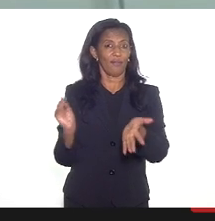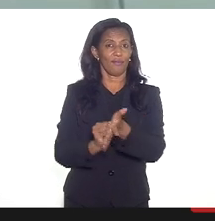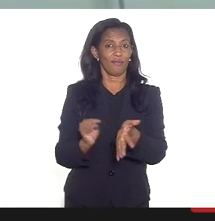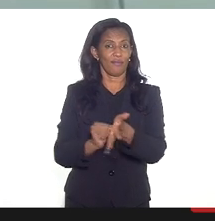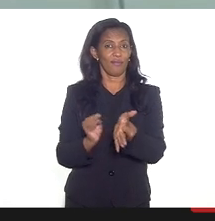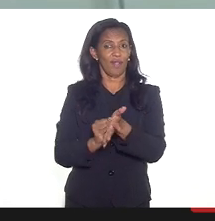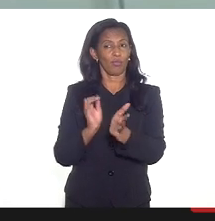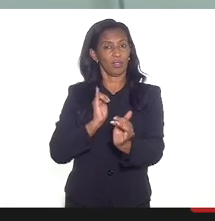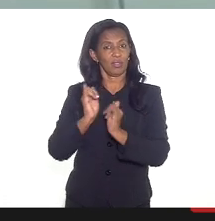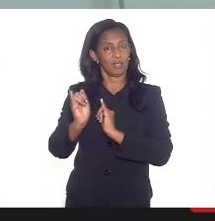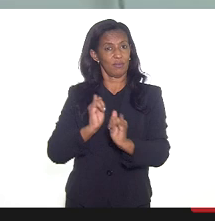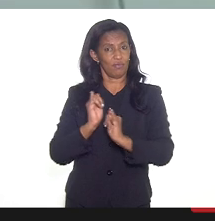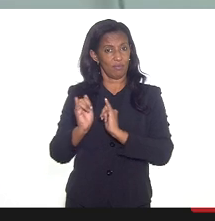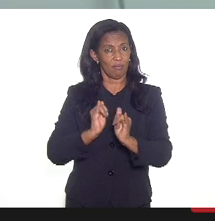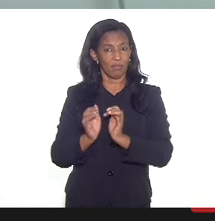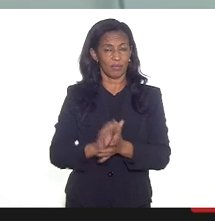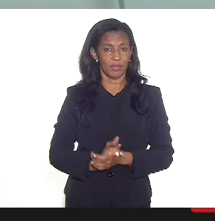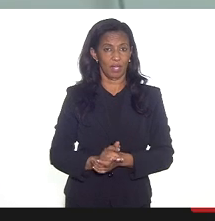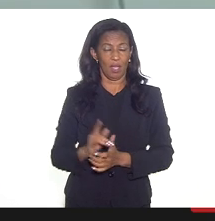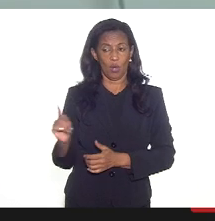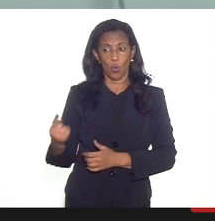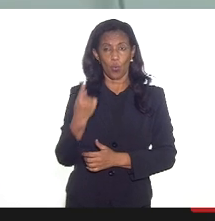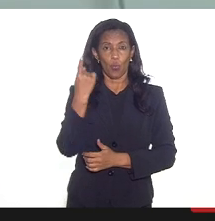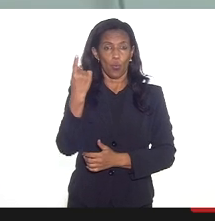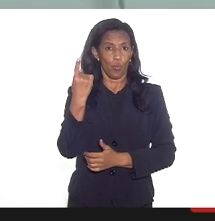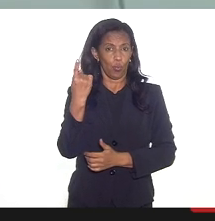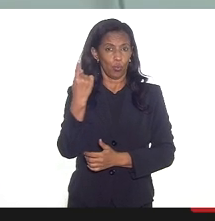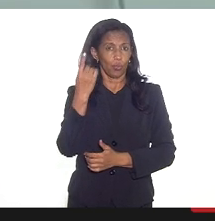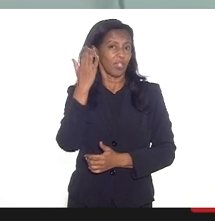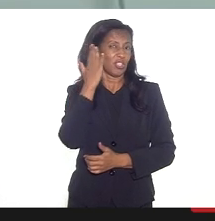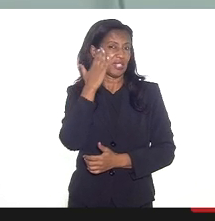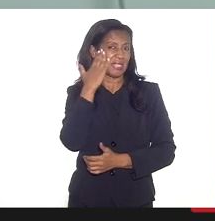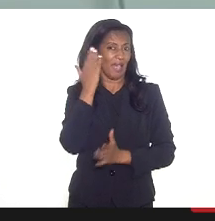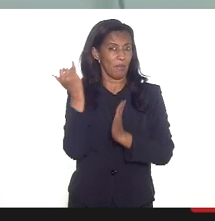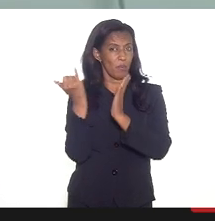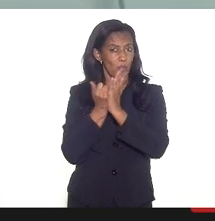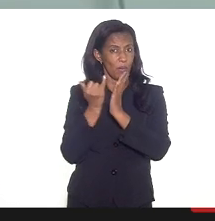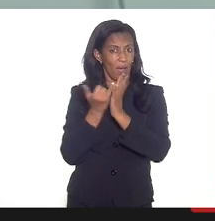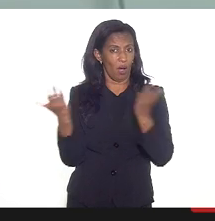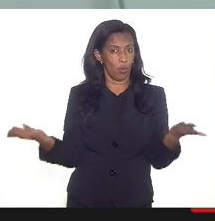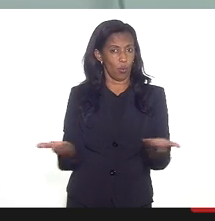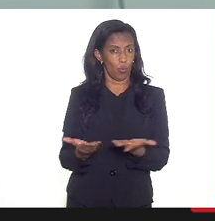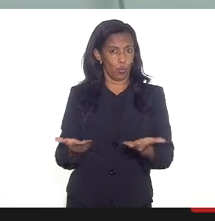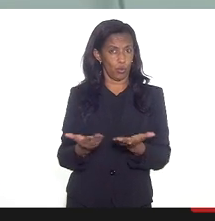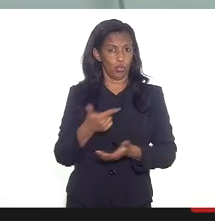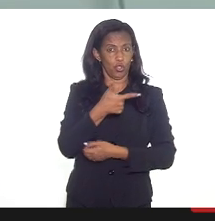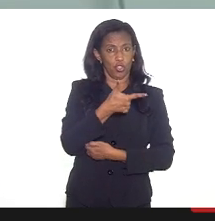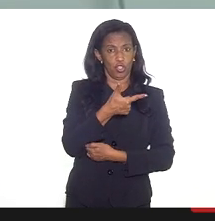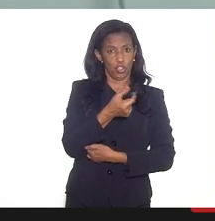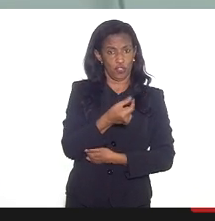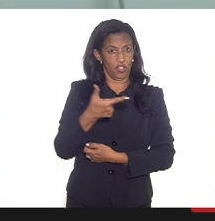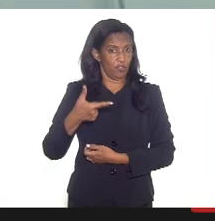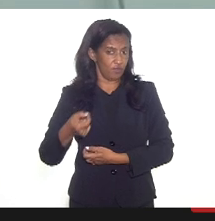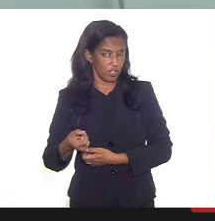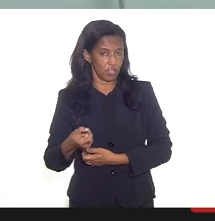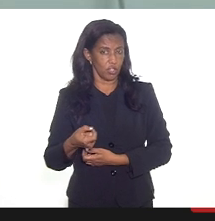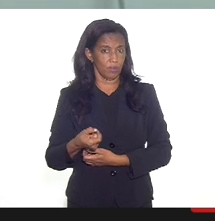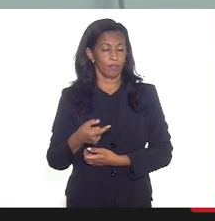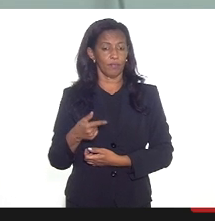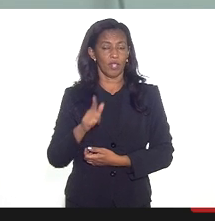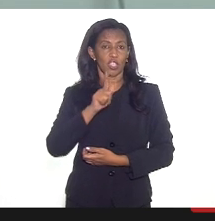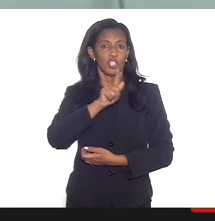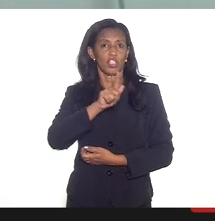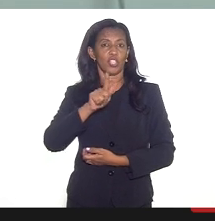dessas notificações. O único relato que a gente tem publicado hoje, no ano de, sobre o ano de 2020, é do